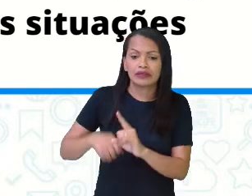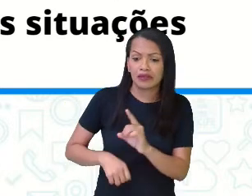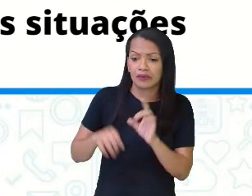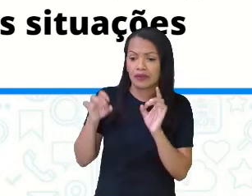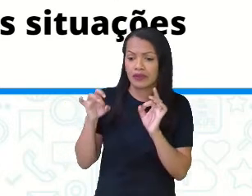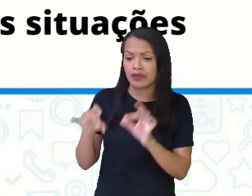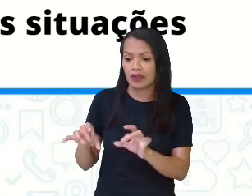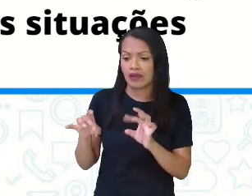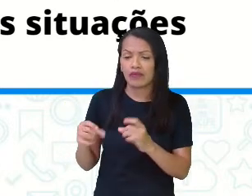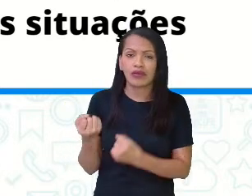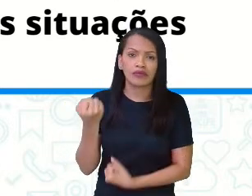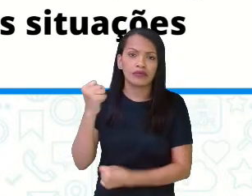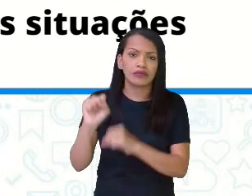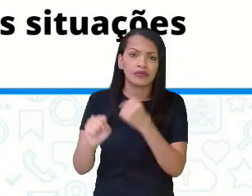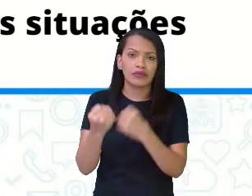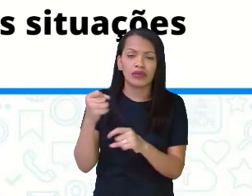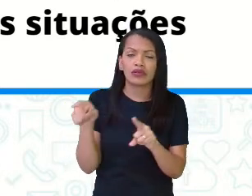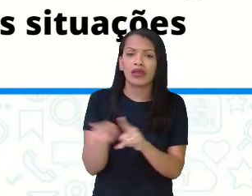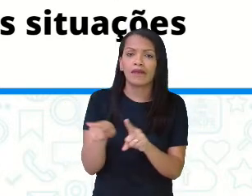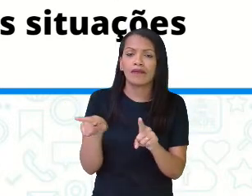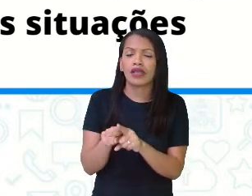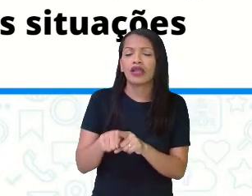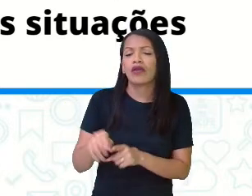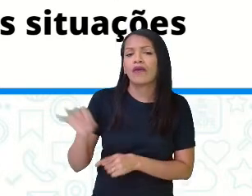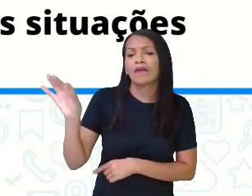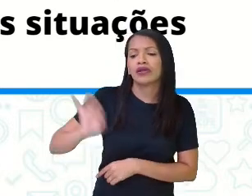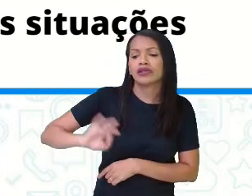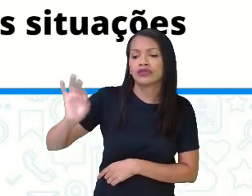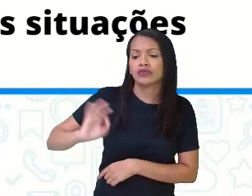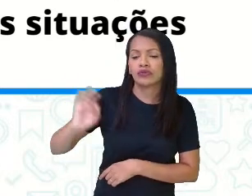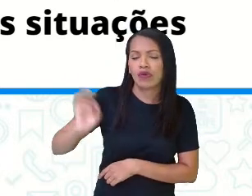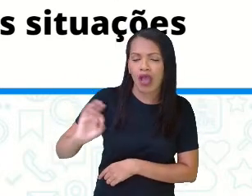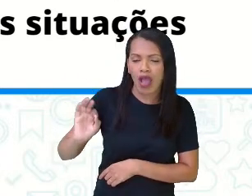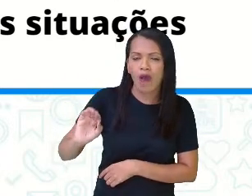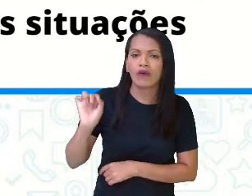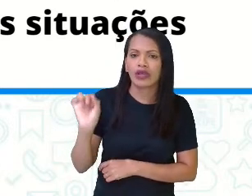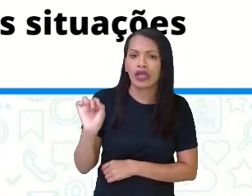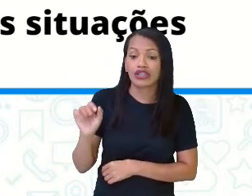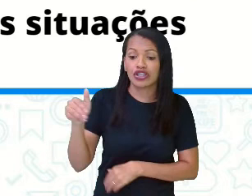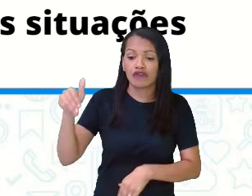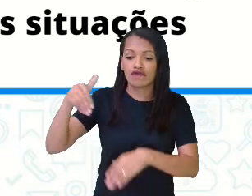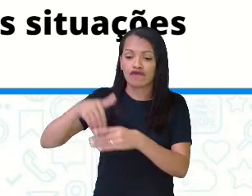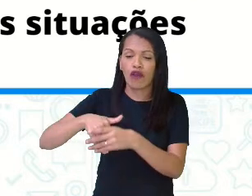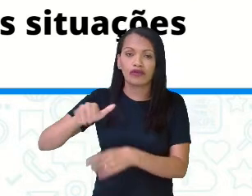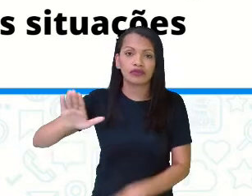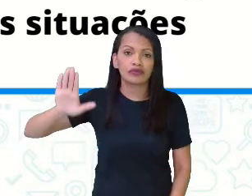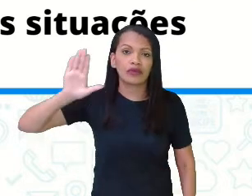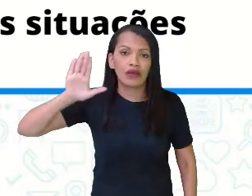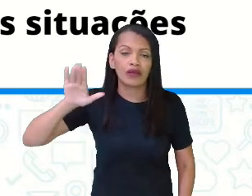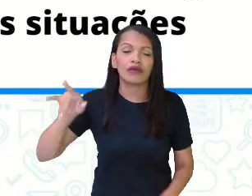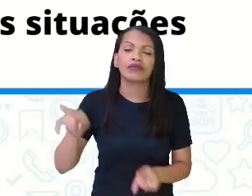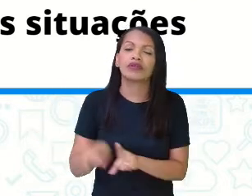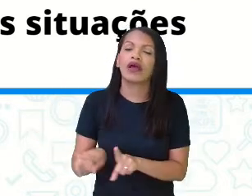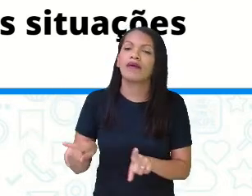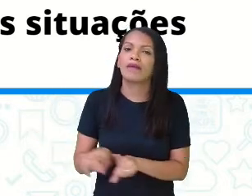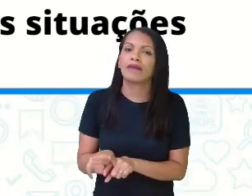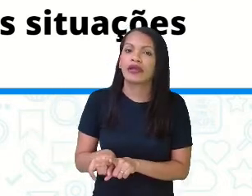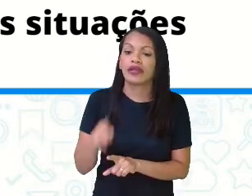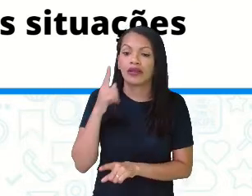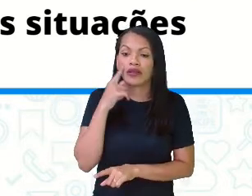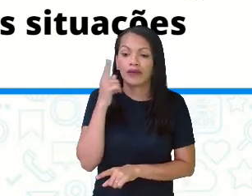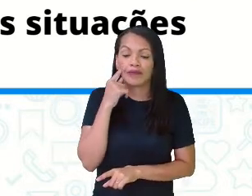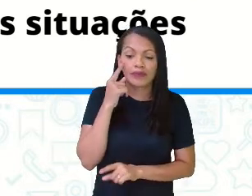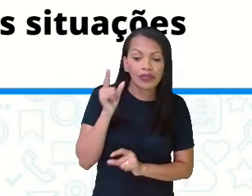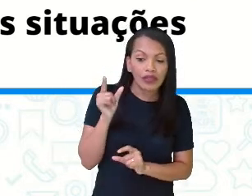fábrica, o percentual de votos dos candidatos a um cargo político, o consumo mensal de água ou energia elétrica de